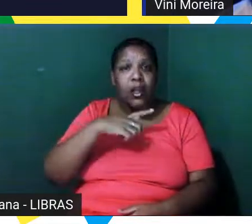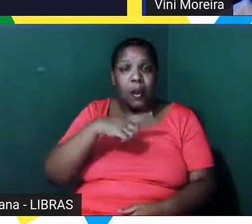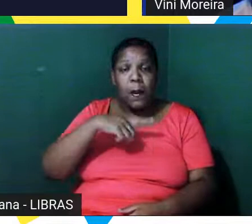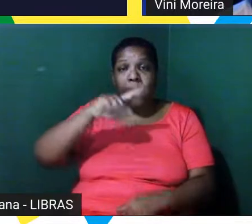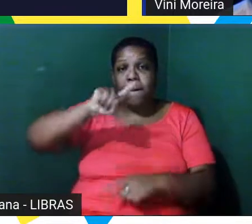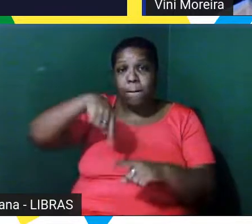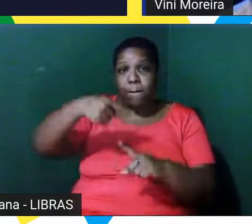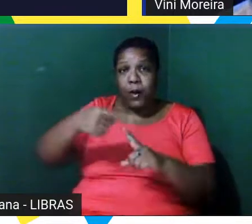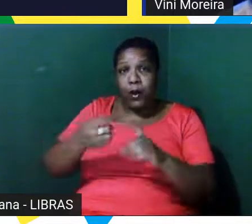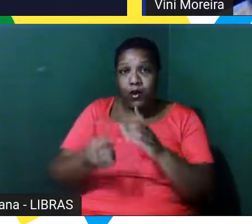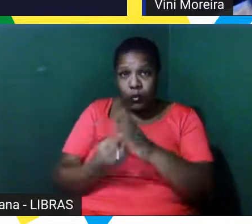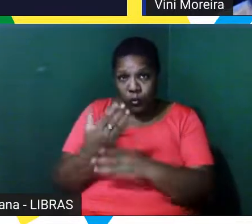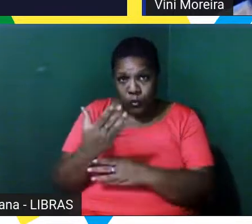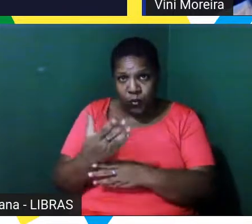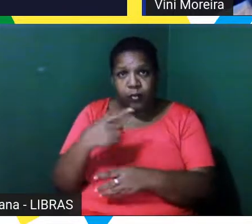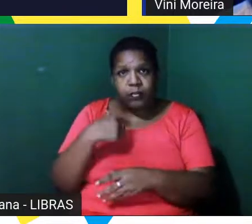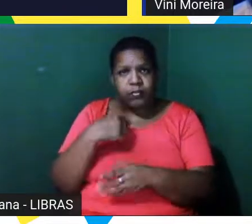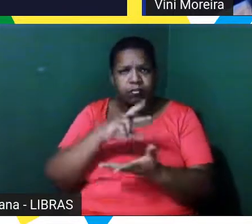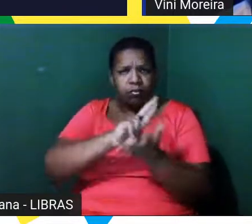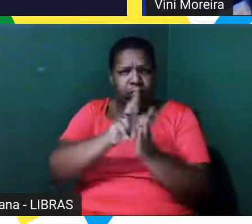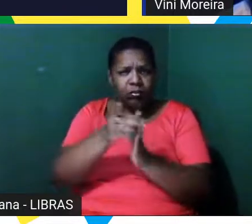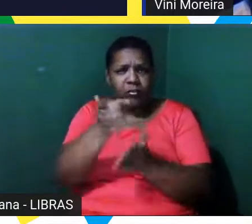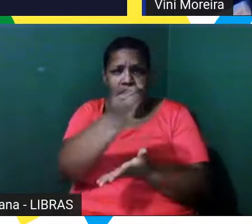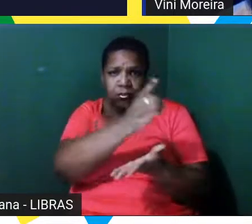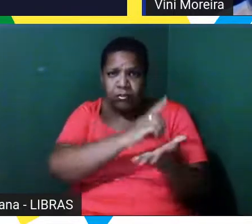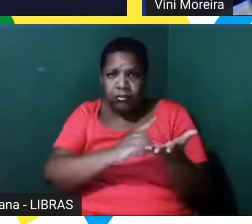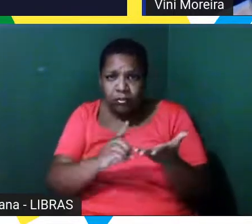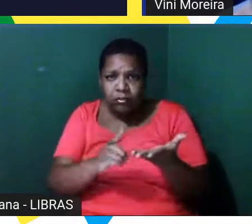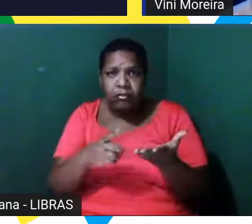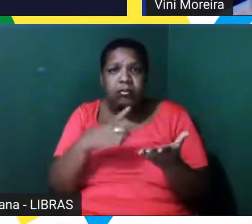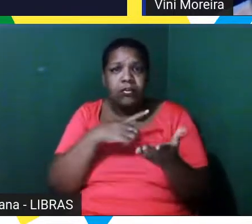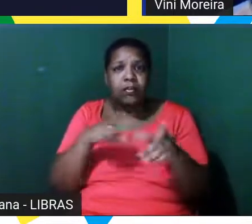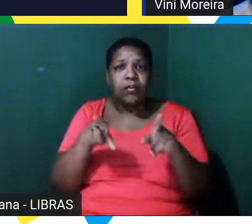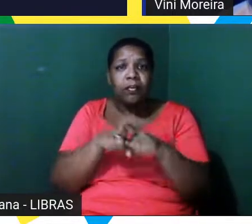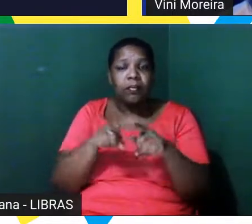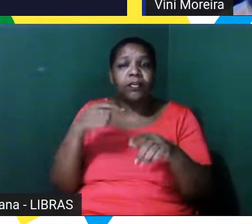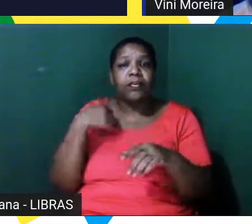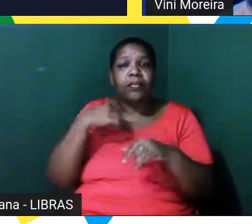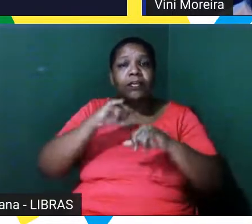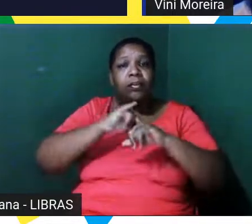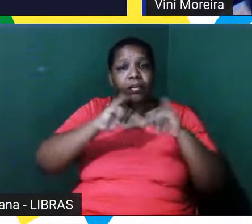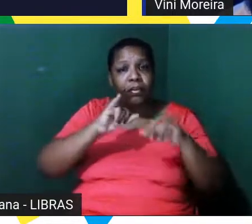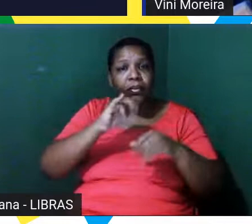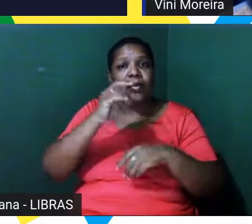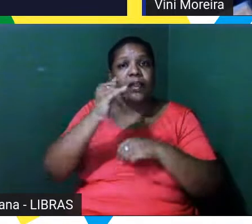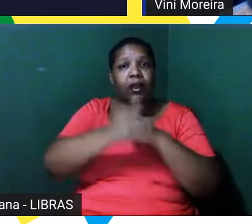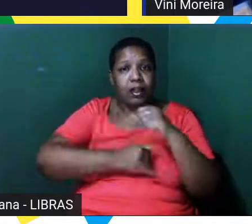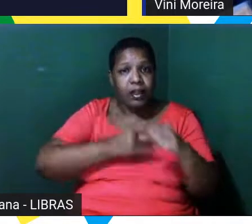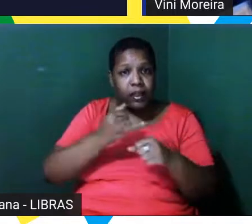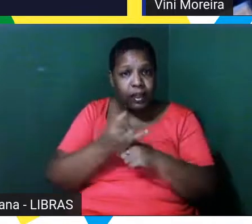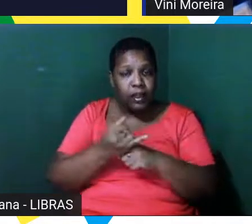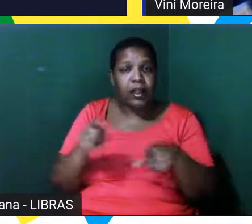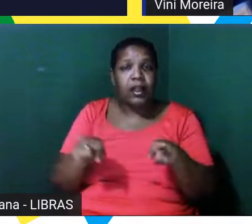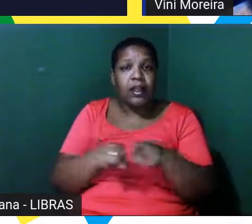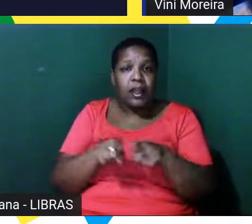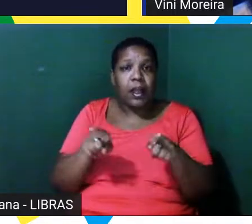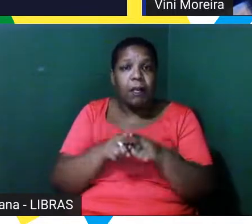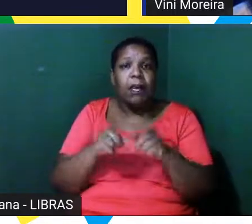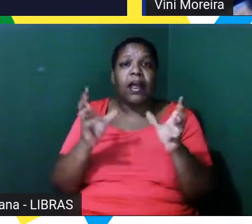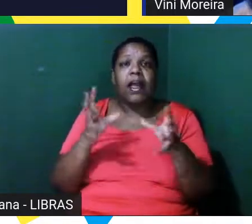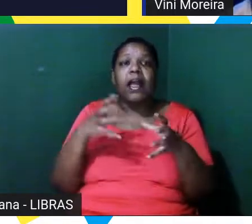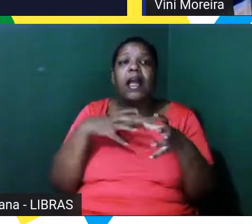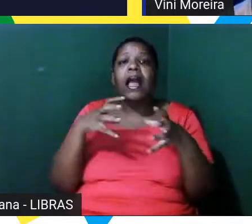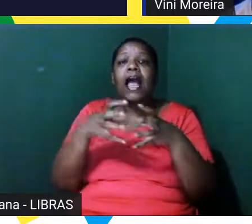design o trabalhos focados em marketing marketing online anúncios em mídias digitais e campanhas políticas